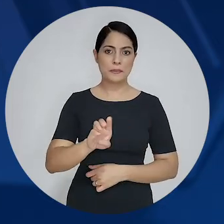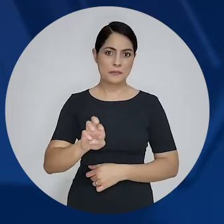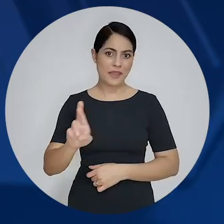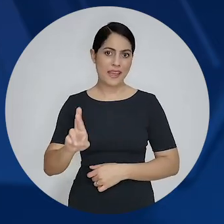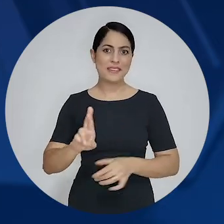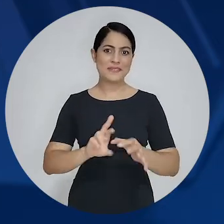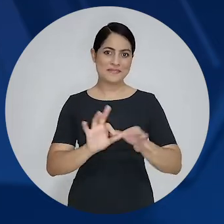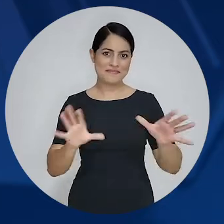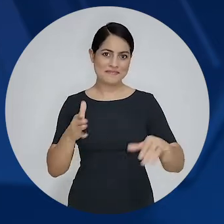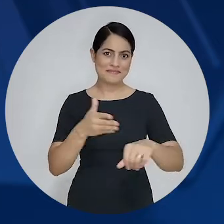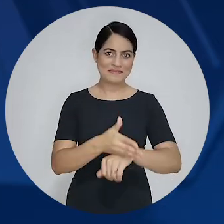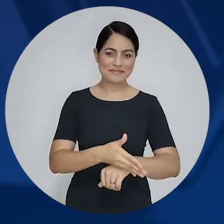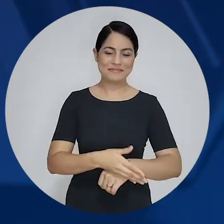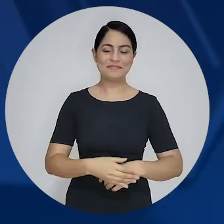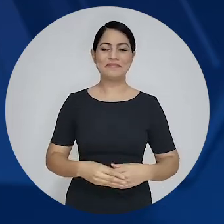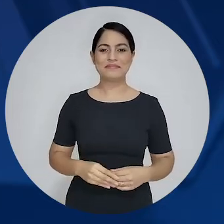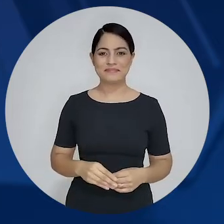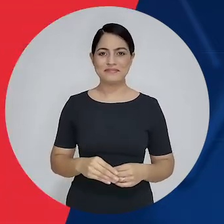editorajc.com.br.